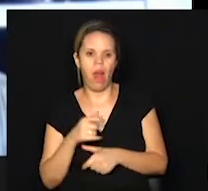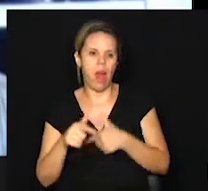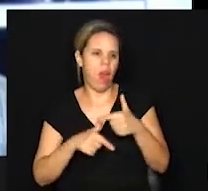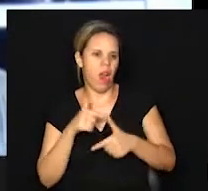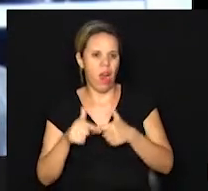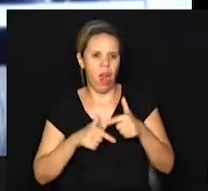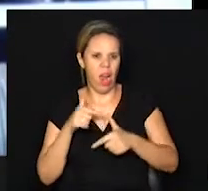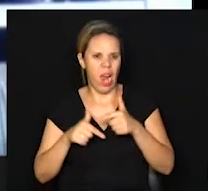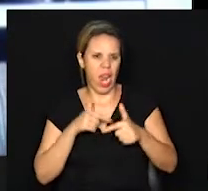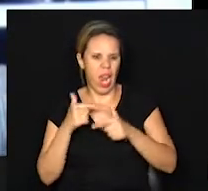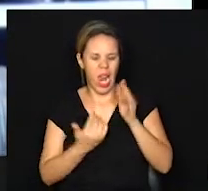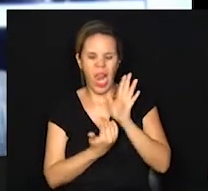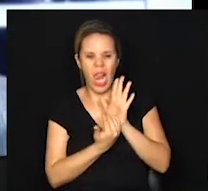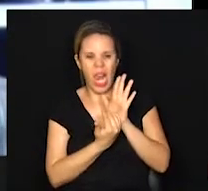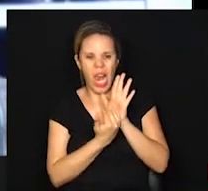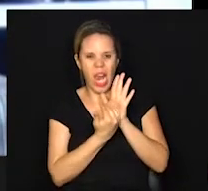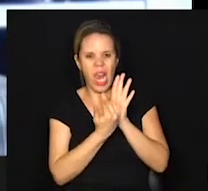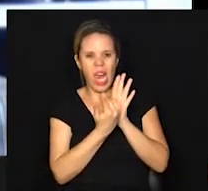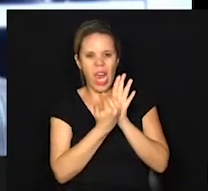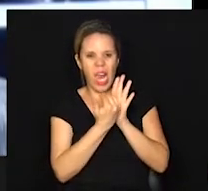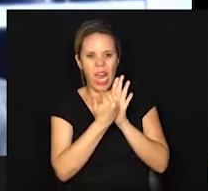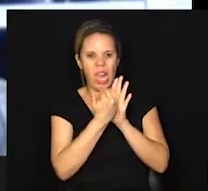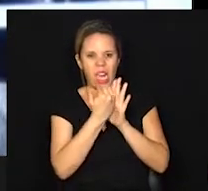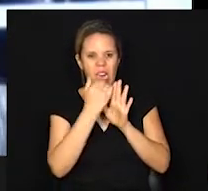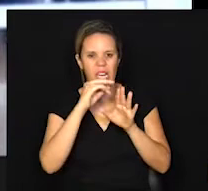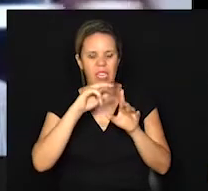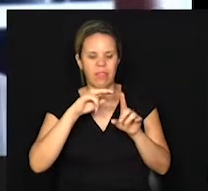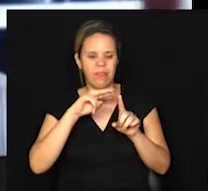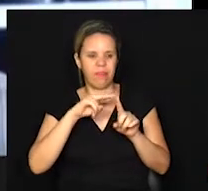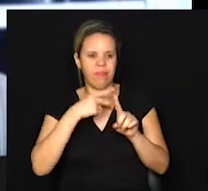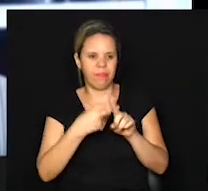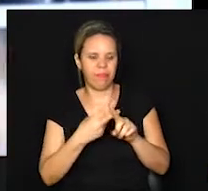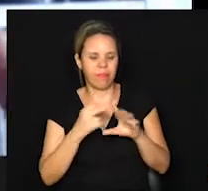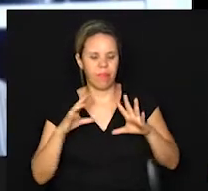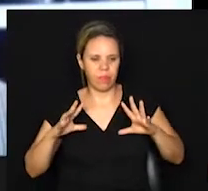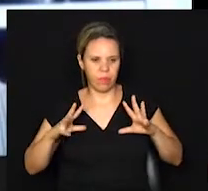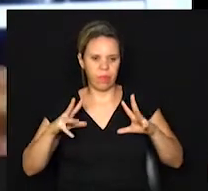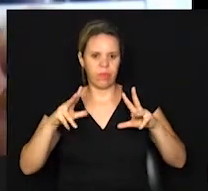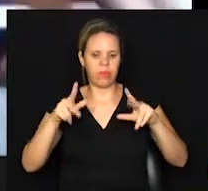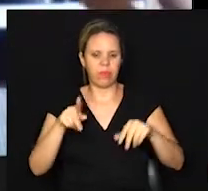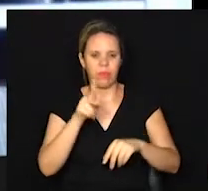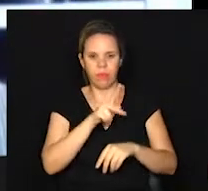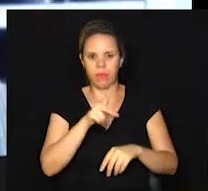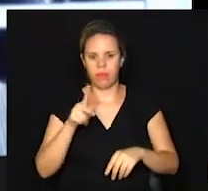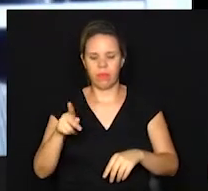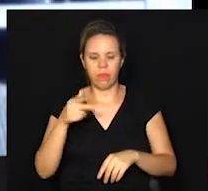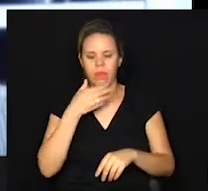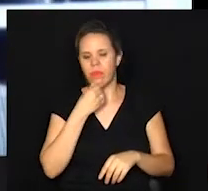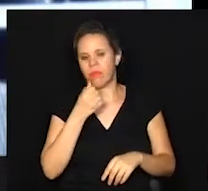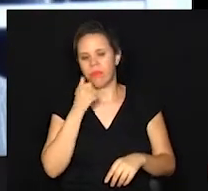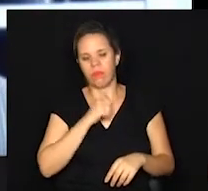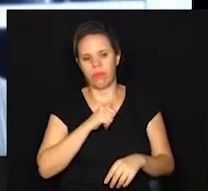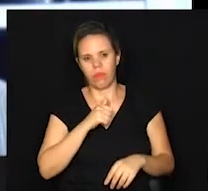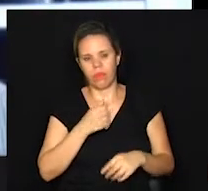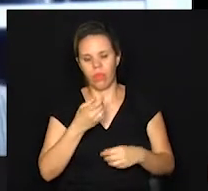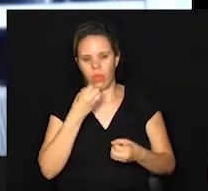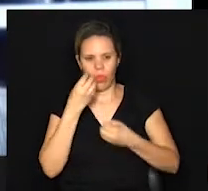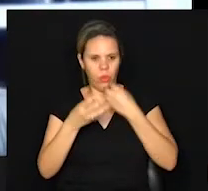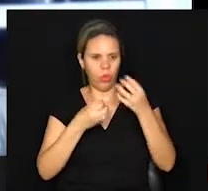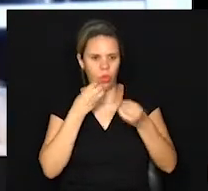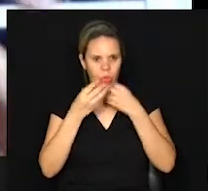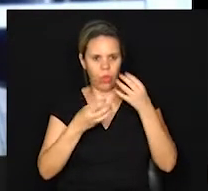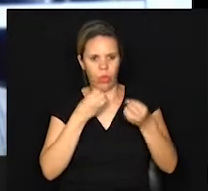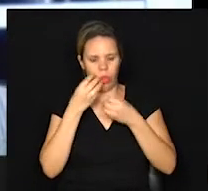volume muito grande, muito grande. Isso é unânime, todos os professores, todas as professoras comentam isso, né?